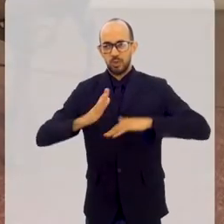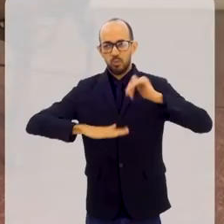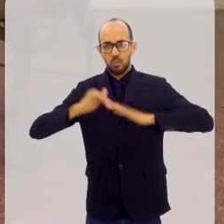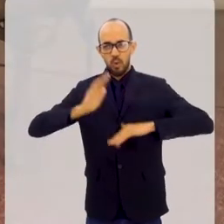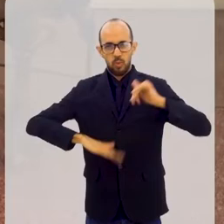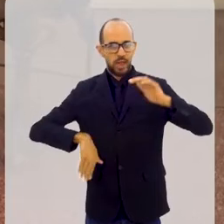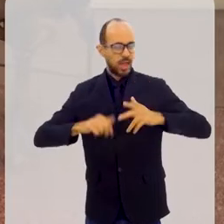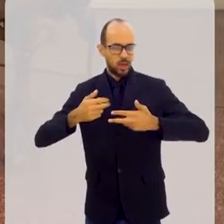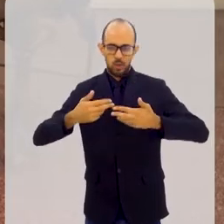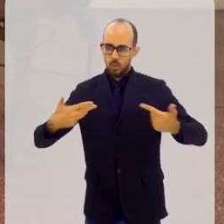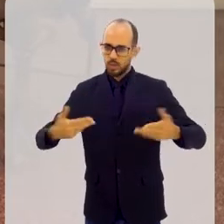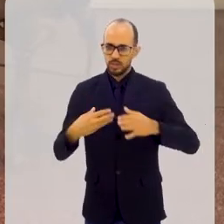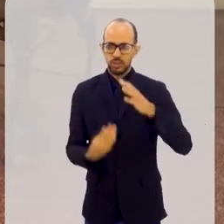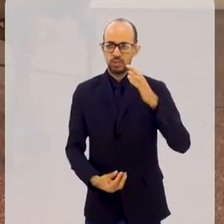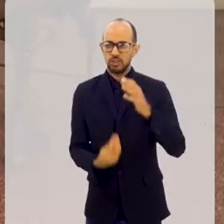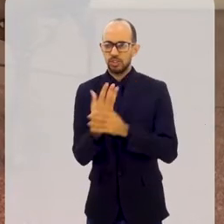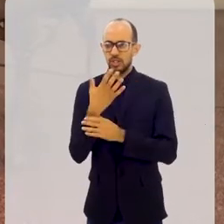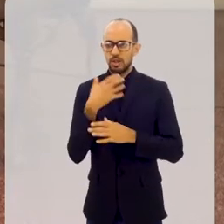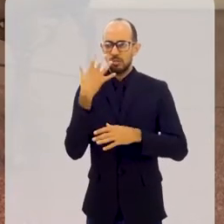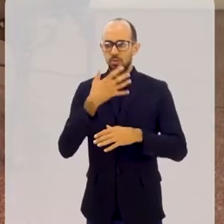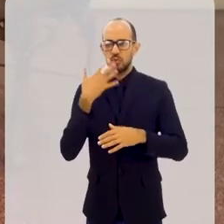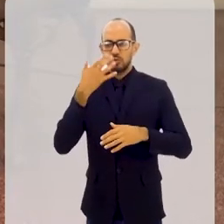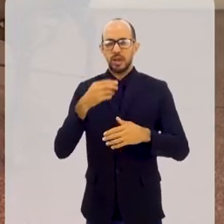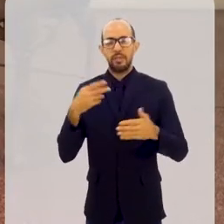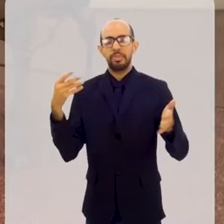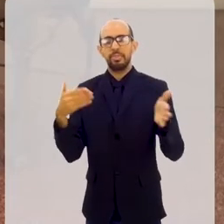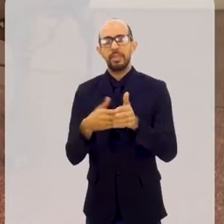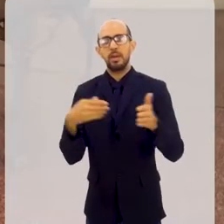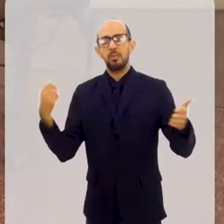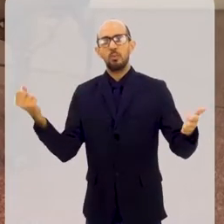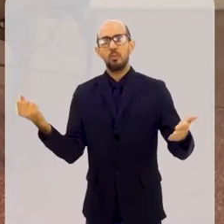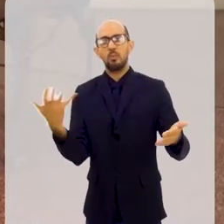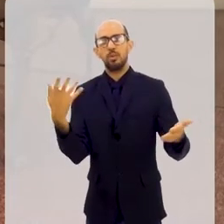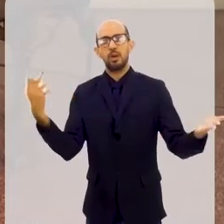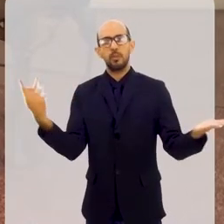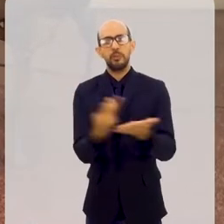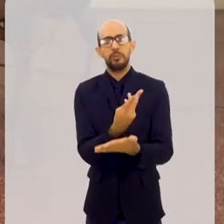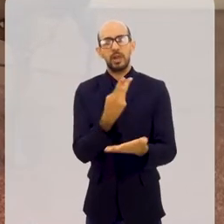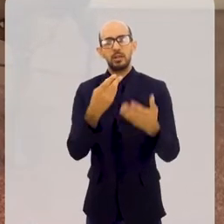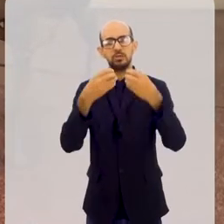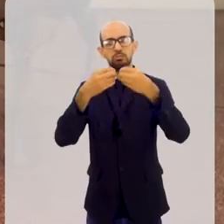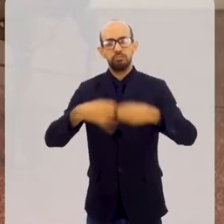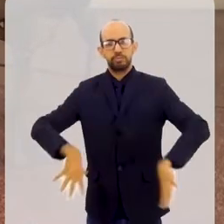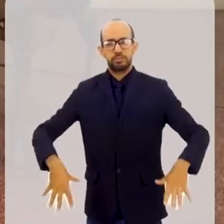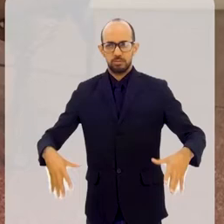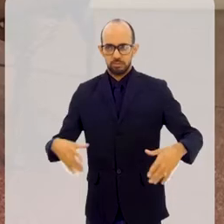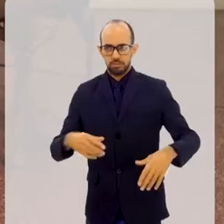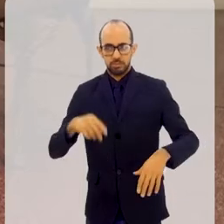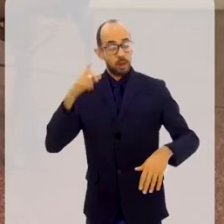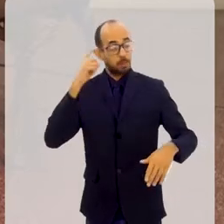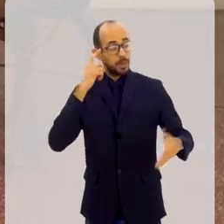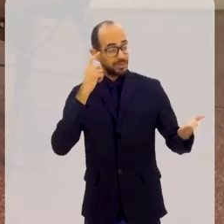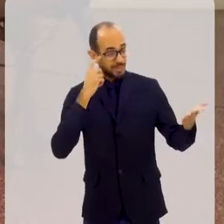qualquer situação a gente cria música Até quando desgraça E aí a música Imagina